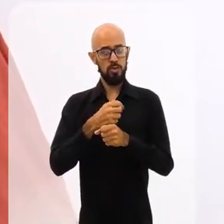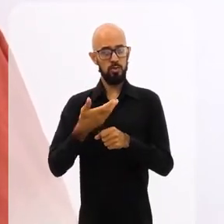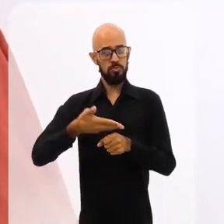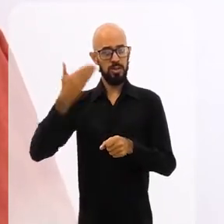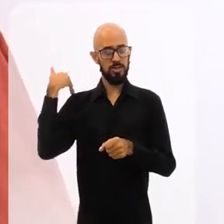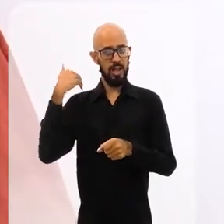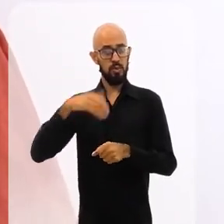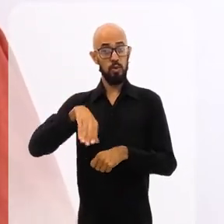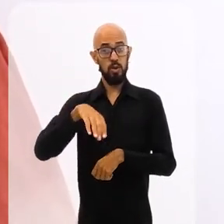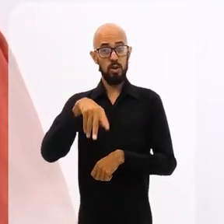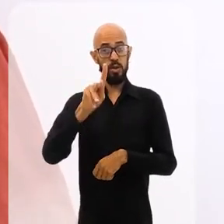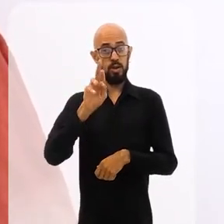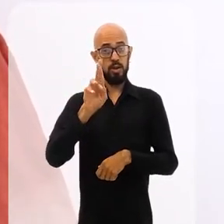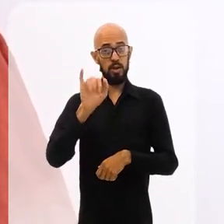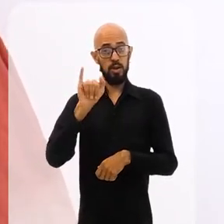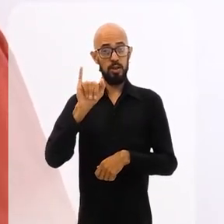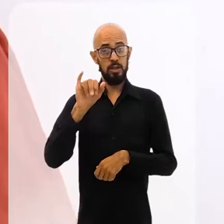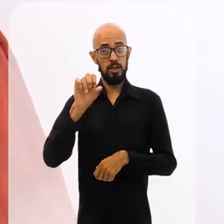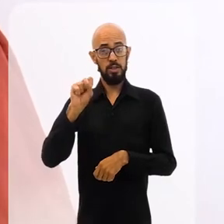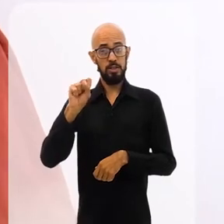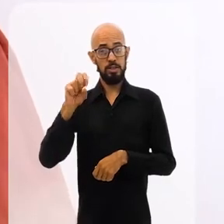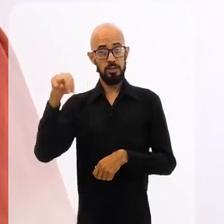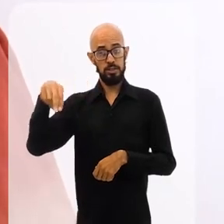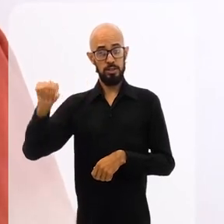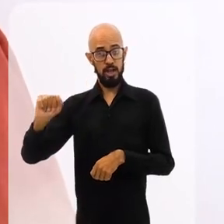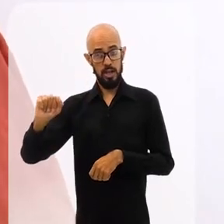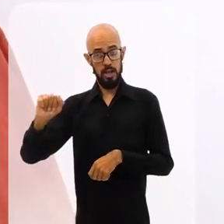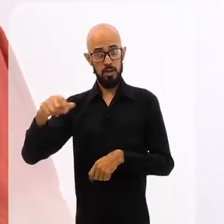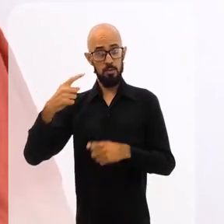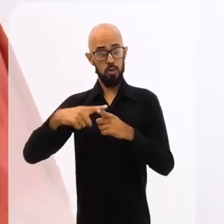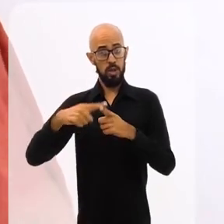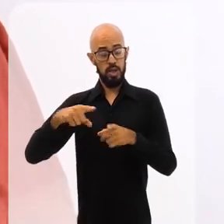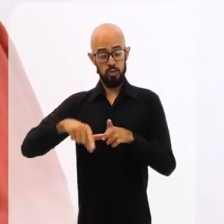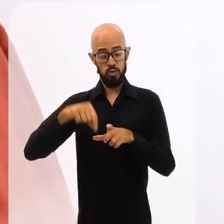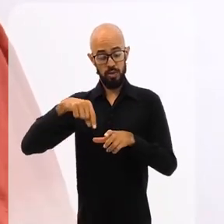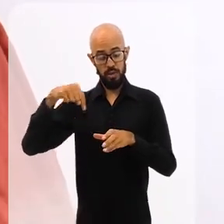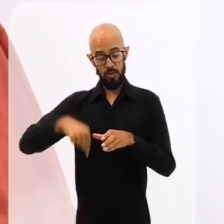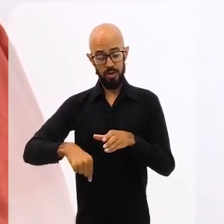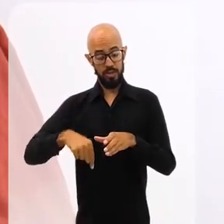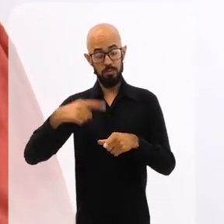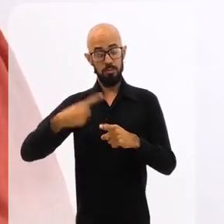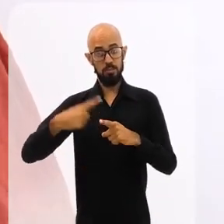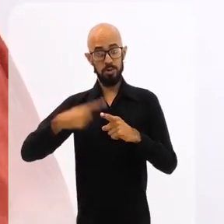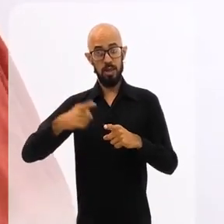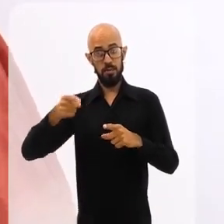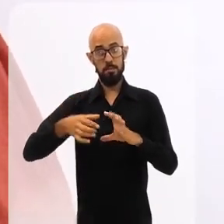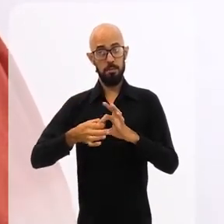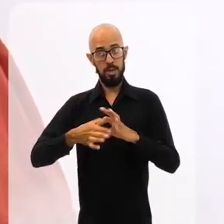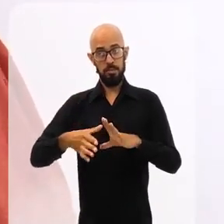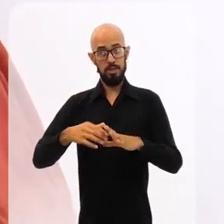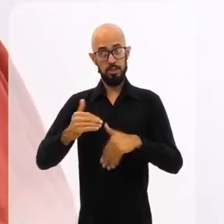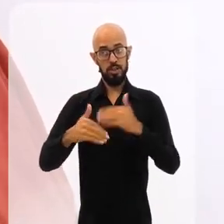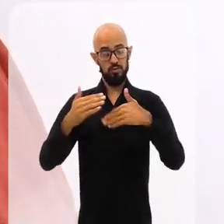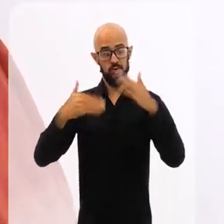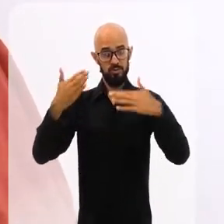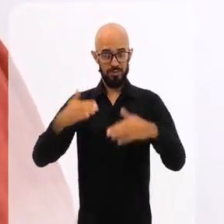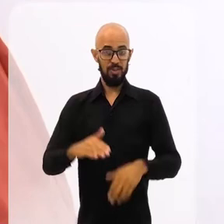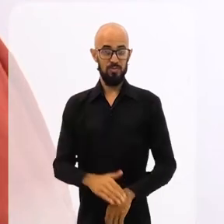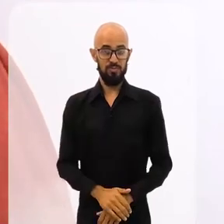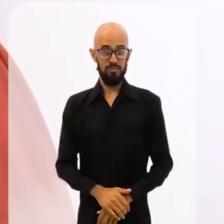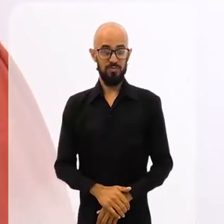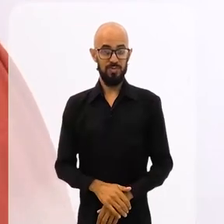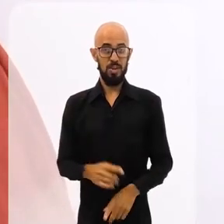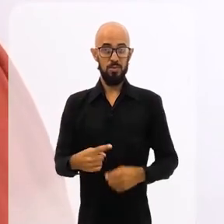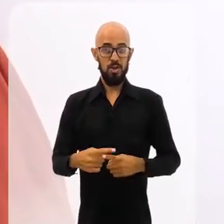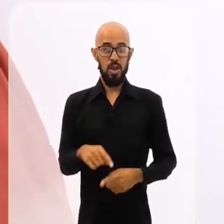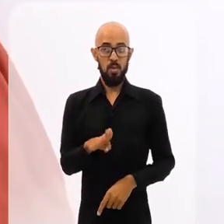anos atrás, Krishna, depois veio Buda, depois veio Jesus, por que eles escolheram aqui? Porque aqui permite o processo da